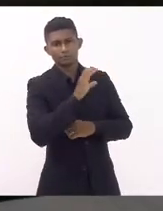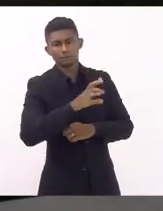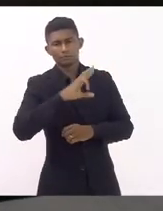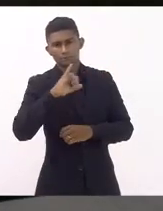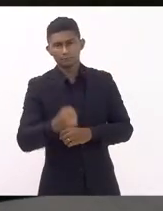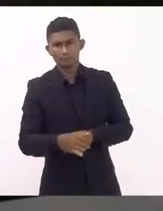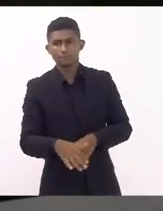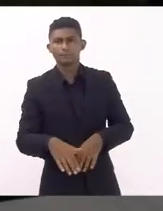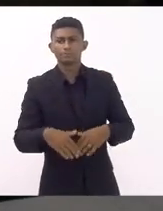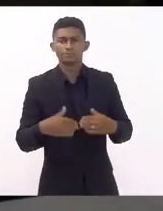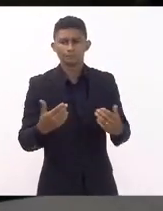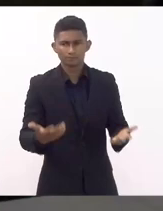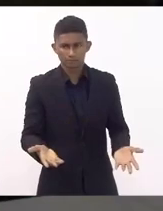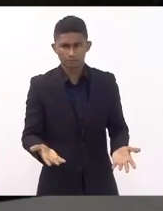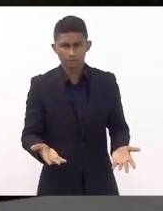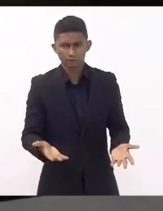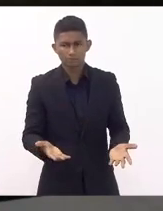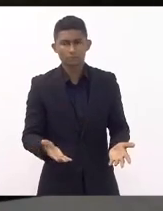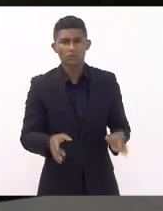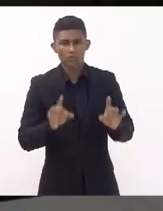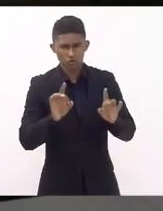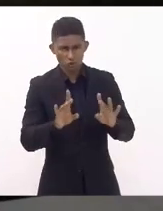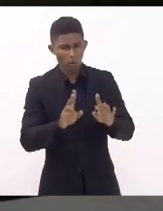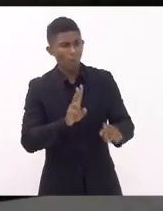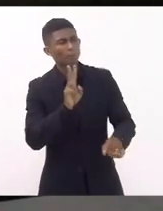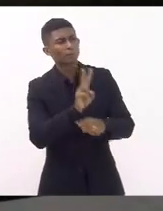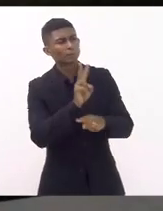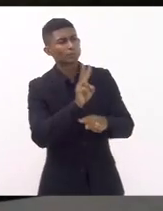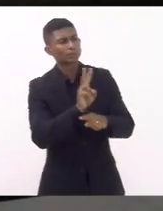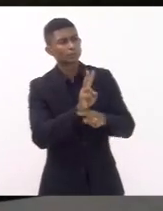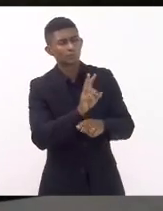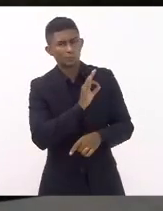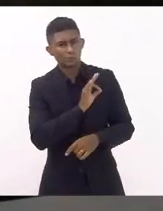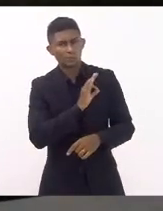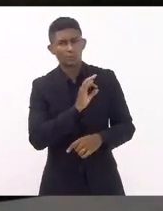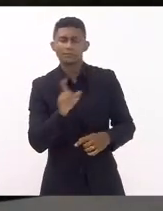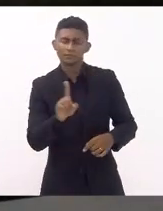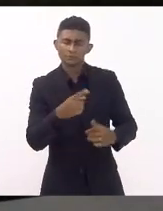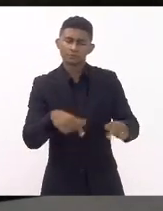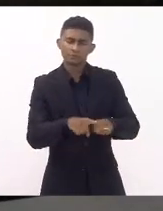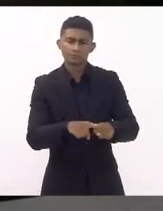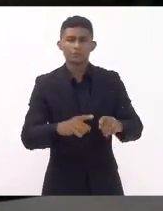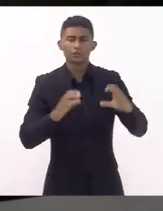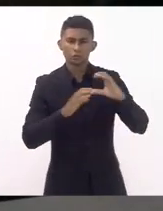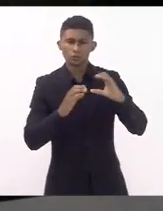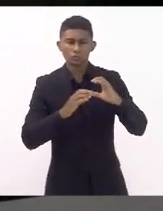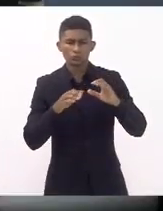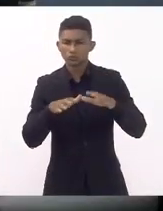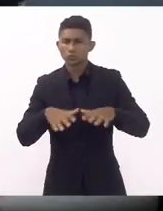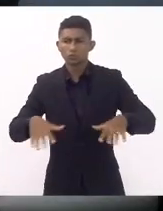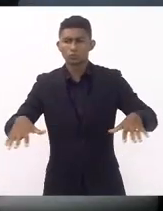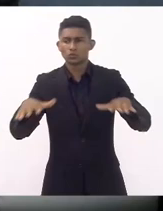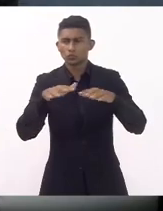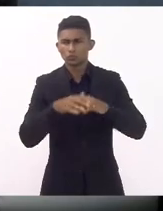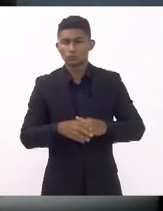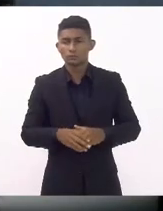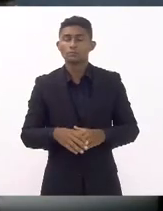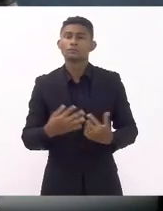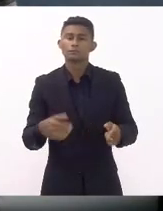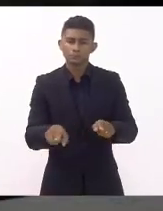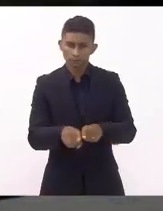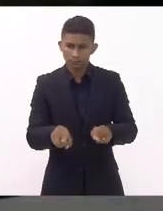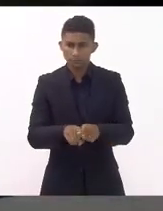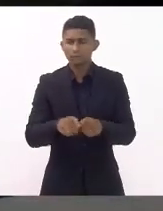ser não só inspetor, como também os demais concursos, tá? E agradecer